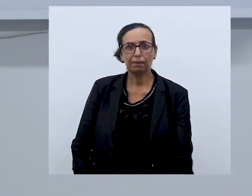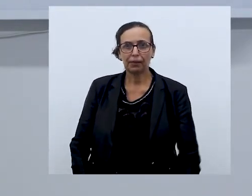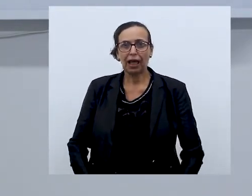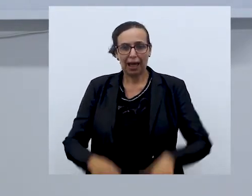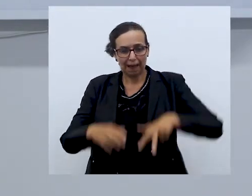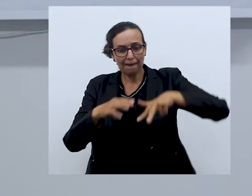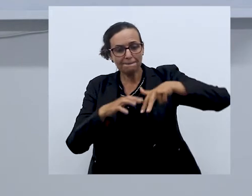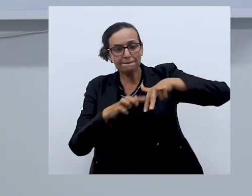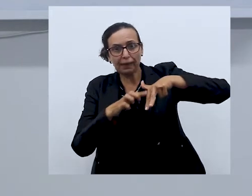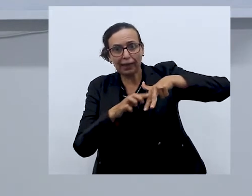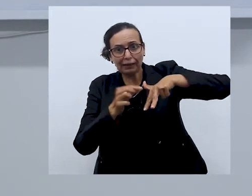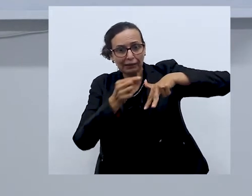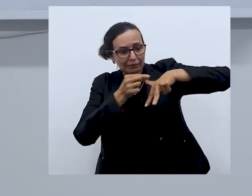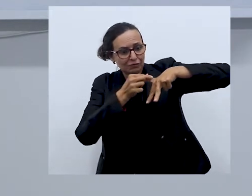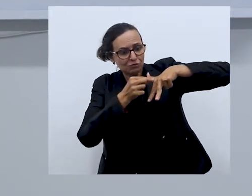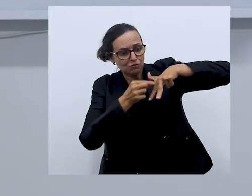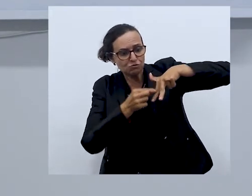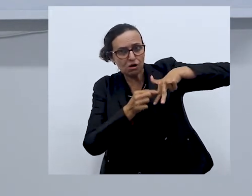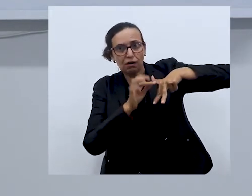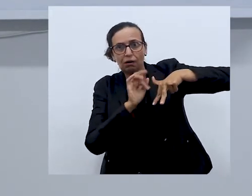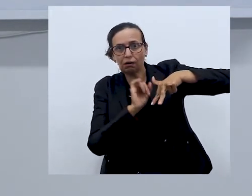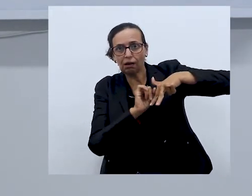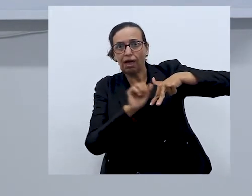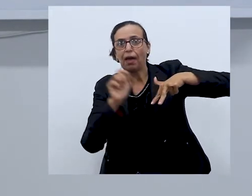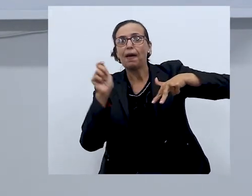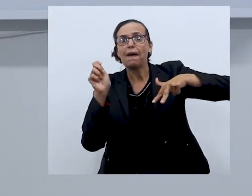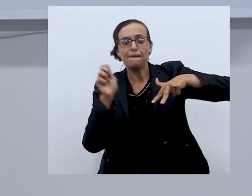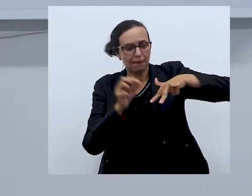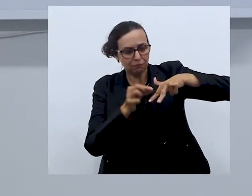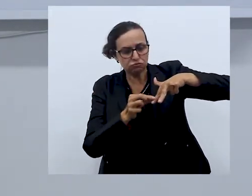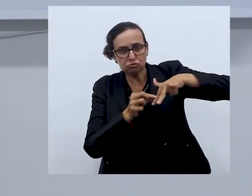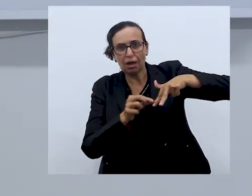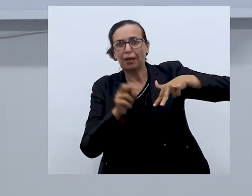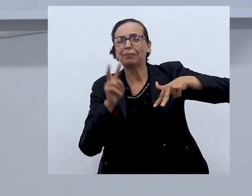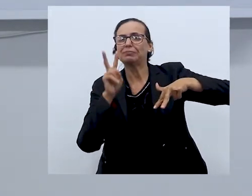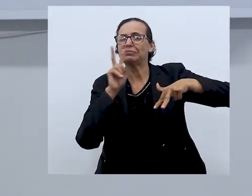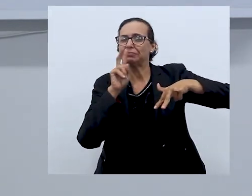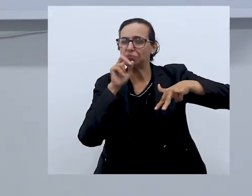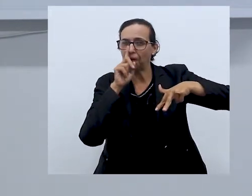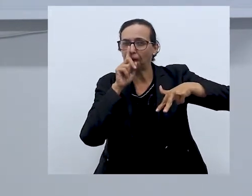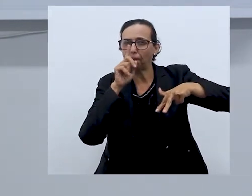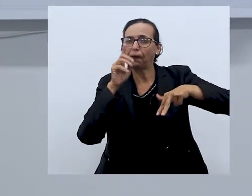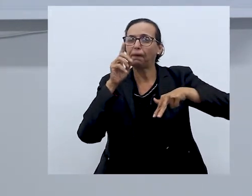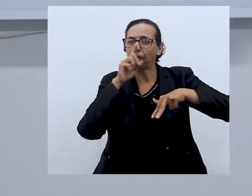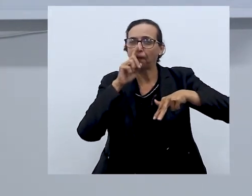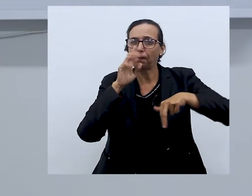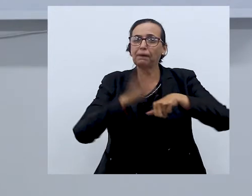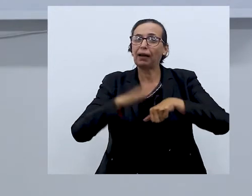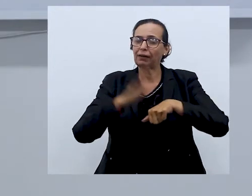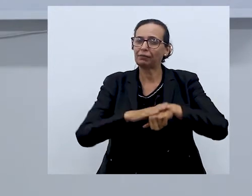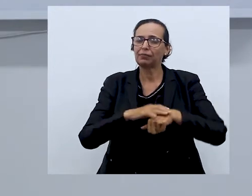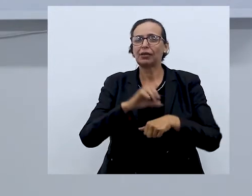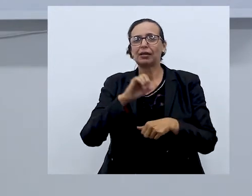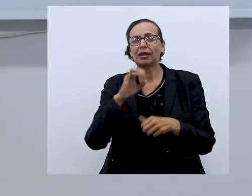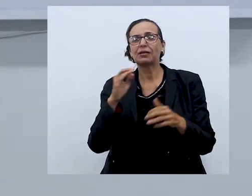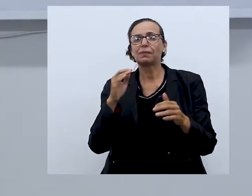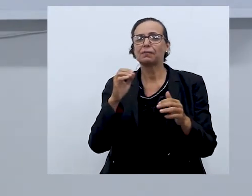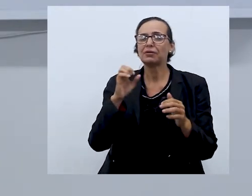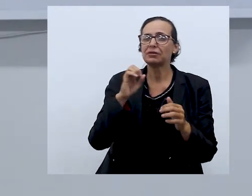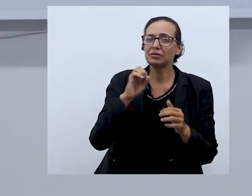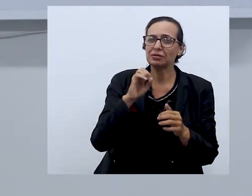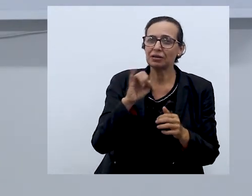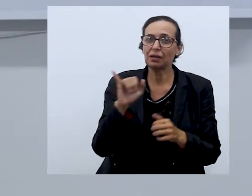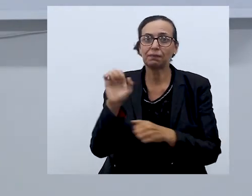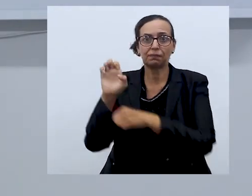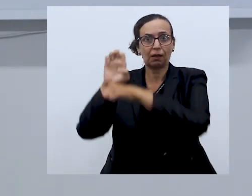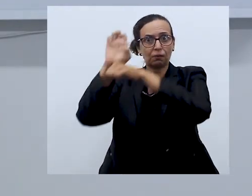maneira irregular, podem afetar os nervos dessas regiões. E por último, devemos lembrar de nos ligar para as emergências. Em outros estados,